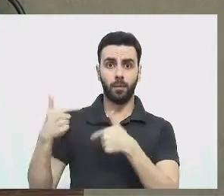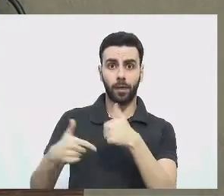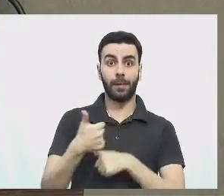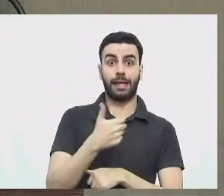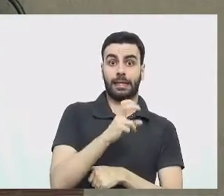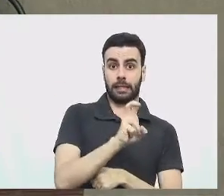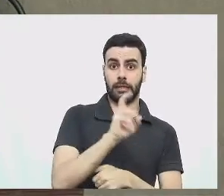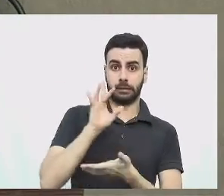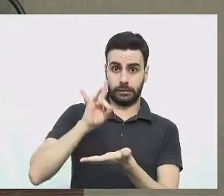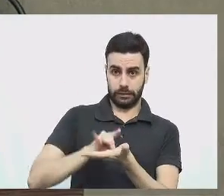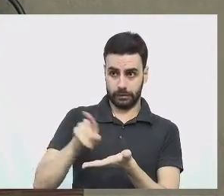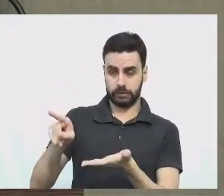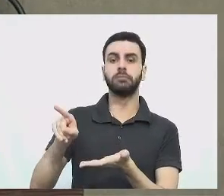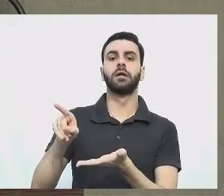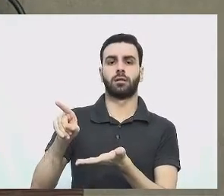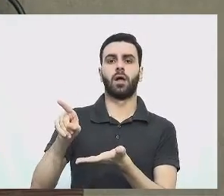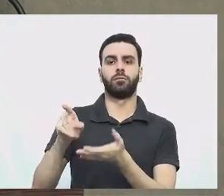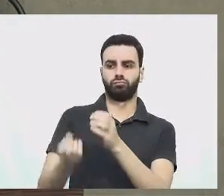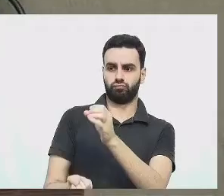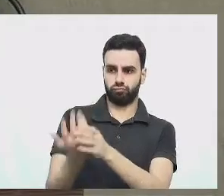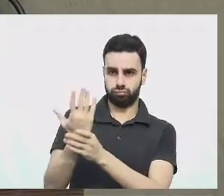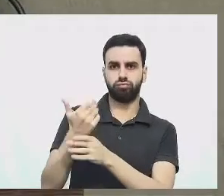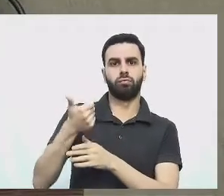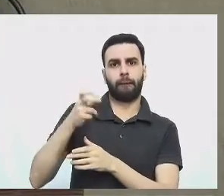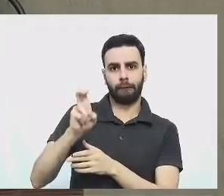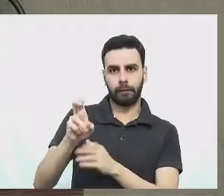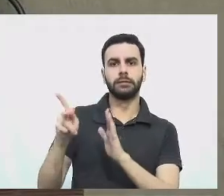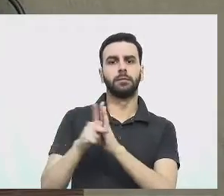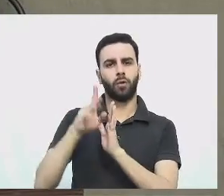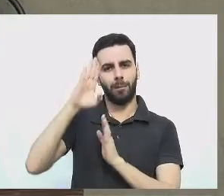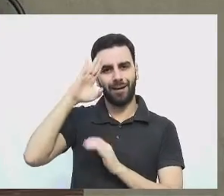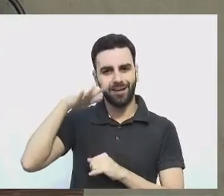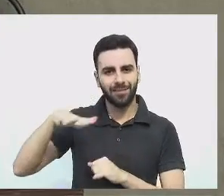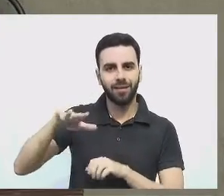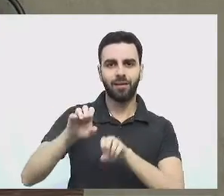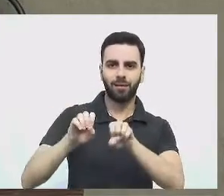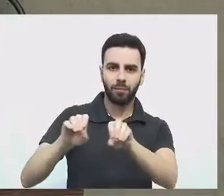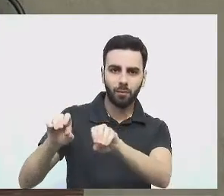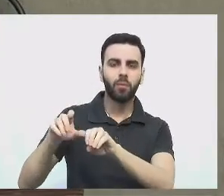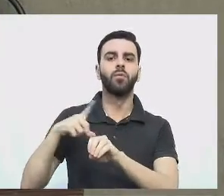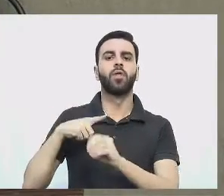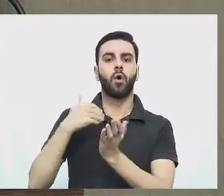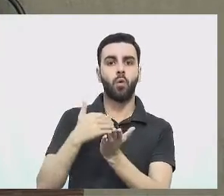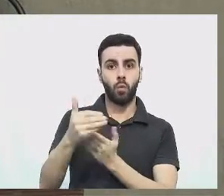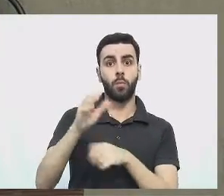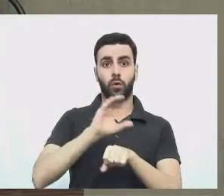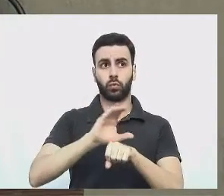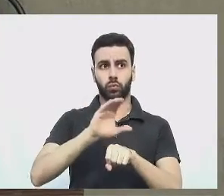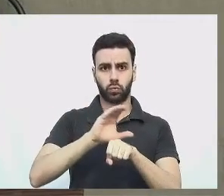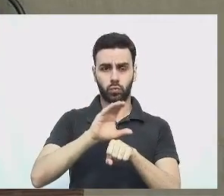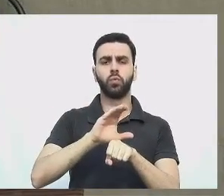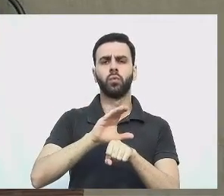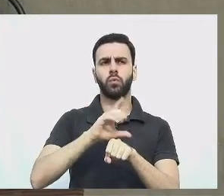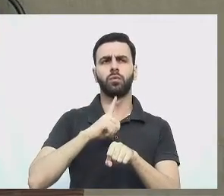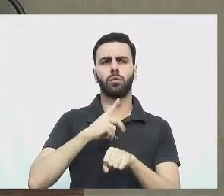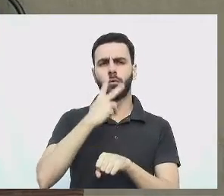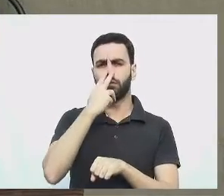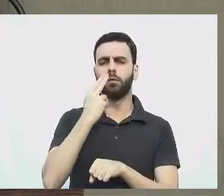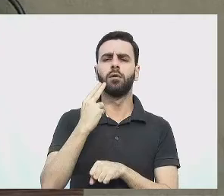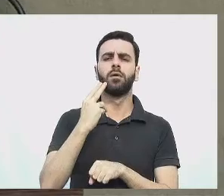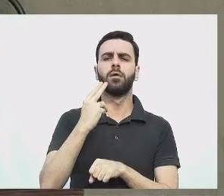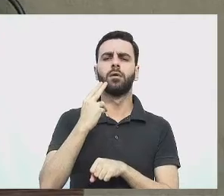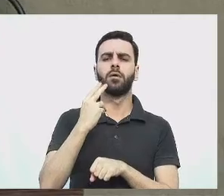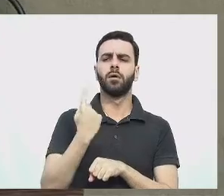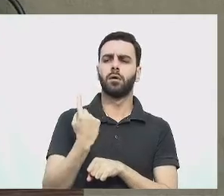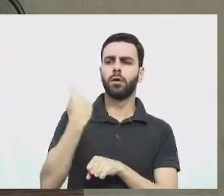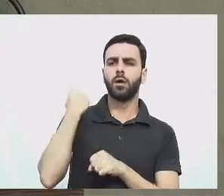anos trabalhando já academicamente. Nós começamos os cursos da Univisoz e começaram a funcionar